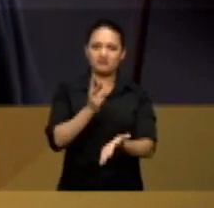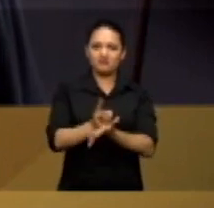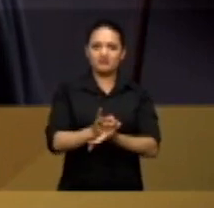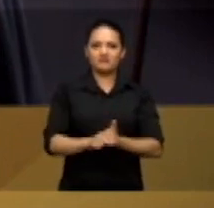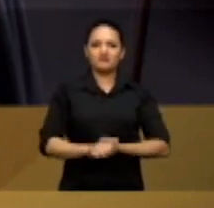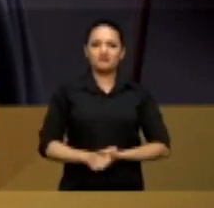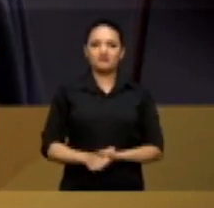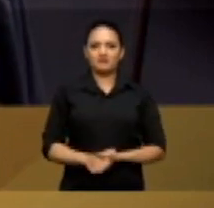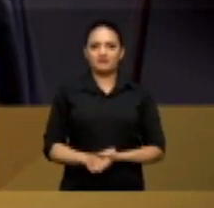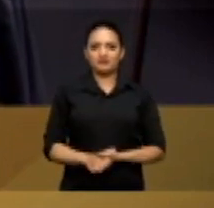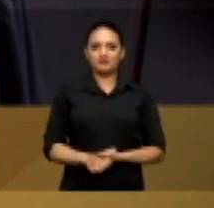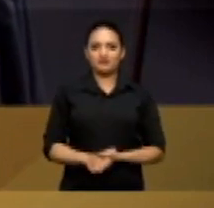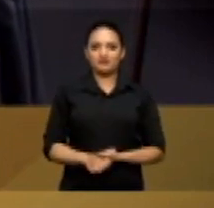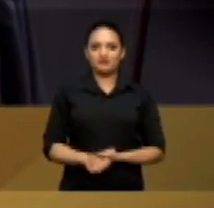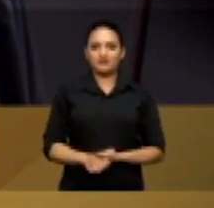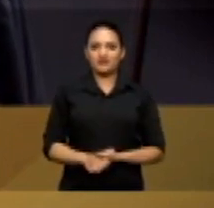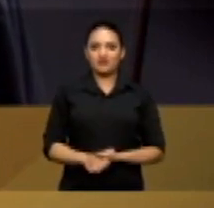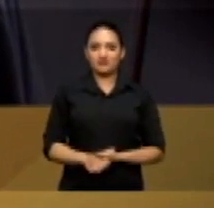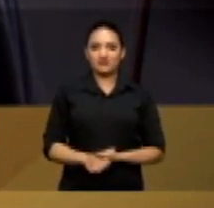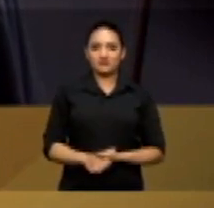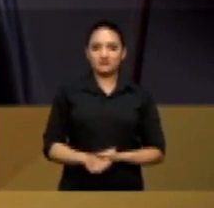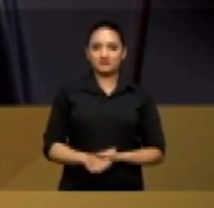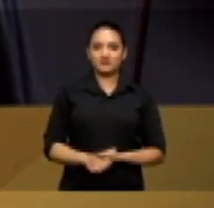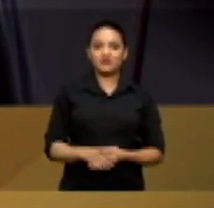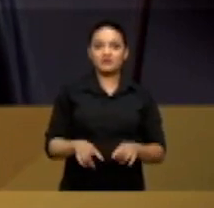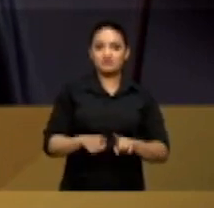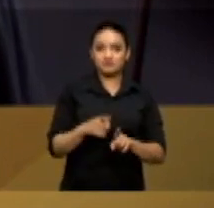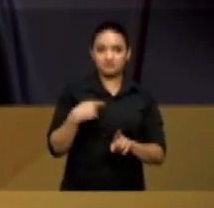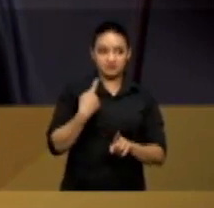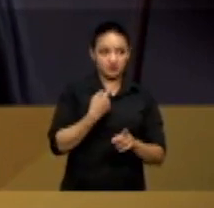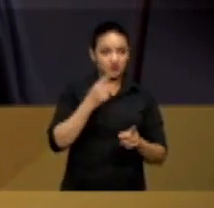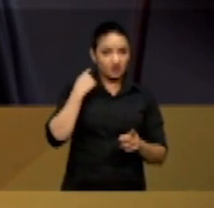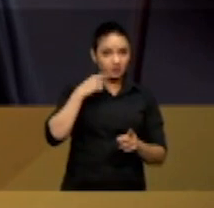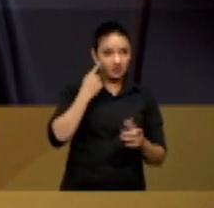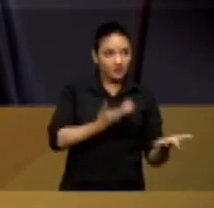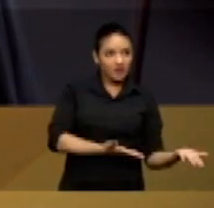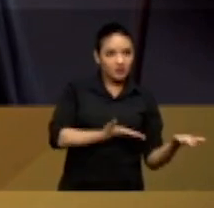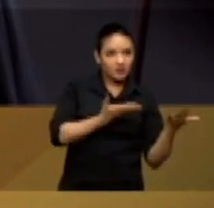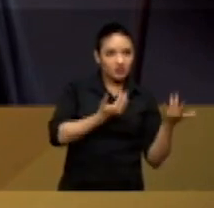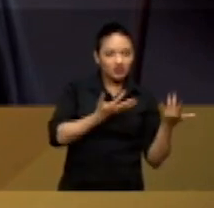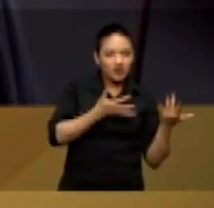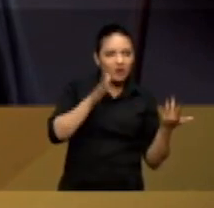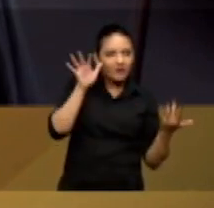para jovens e curiosos advogados.